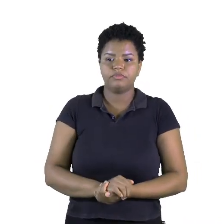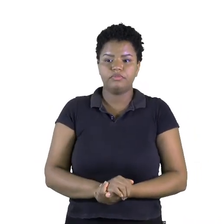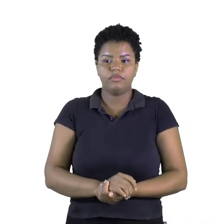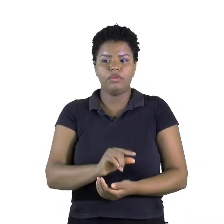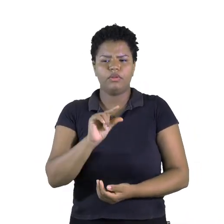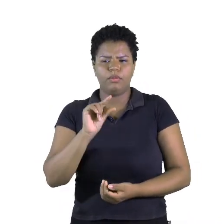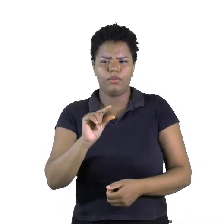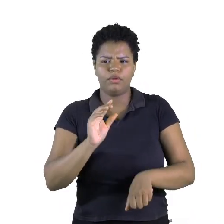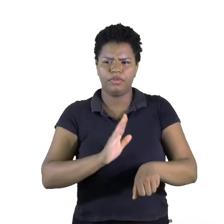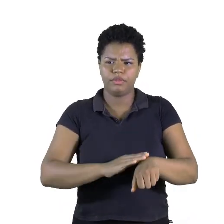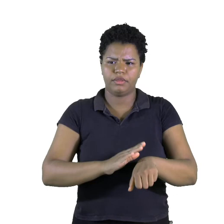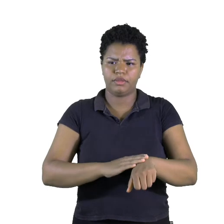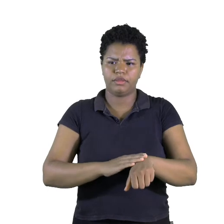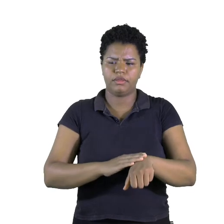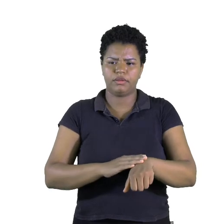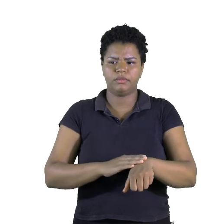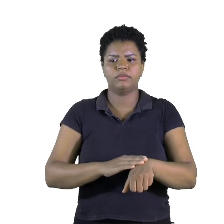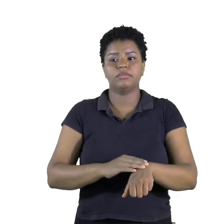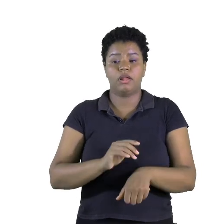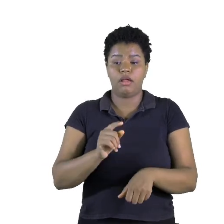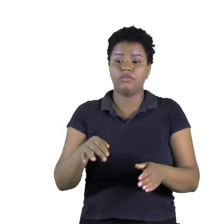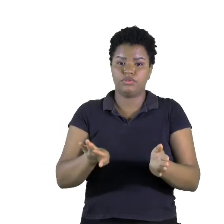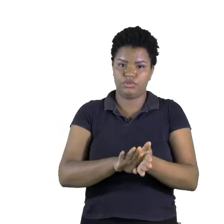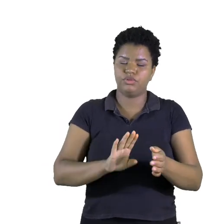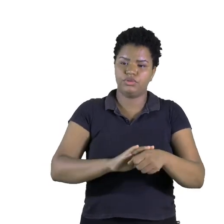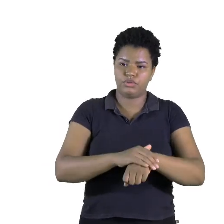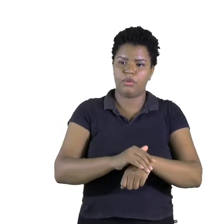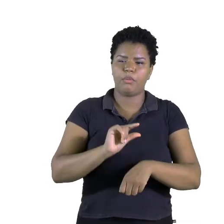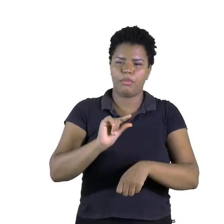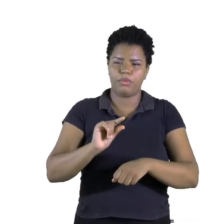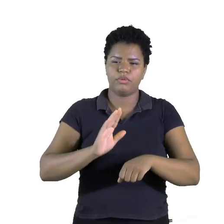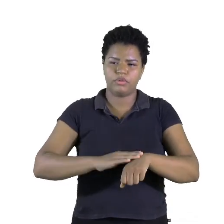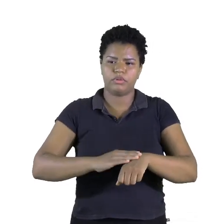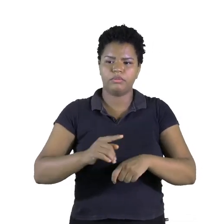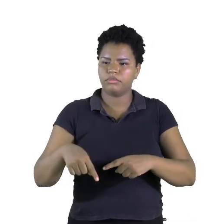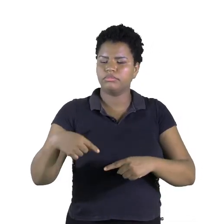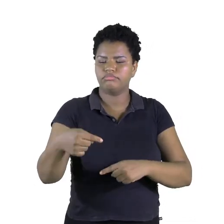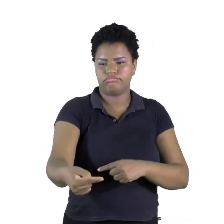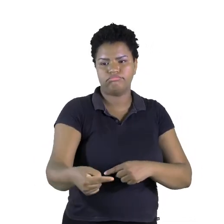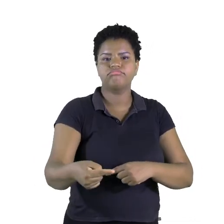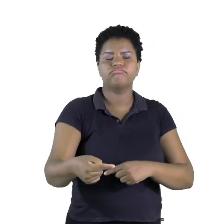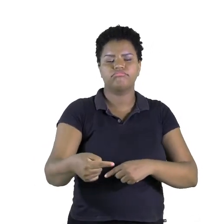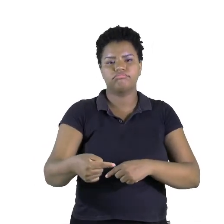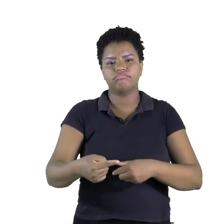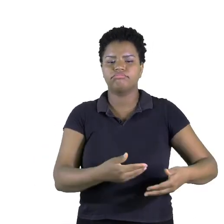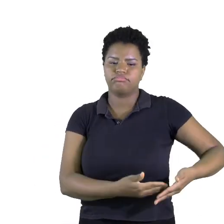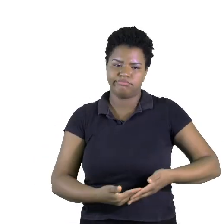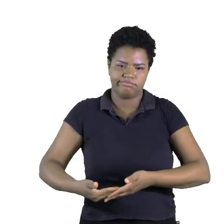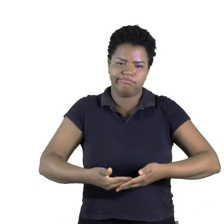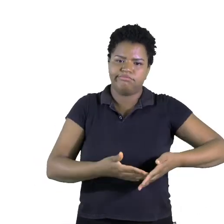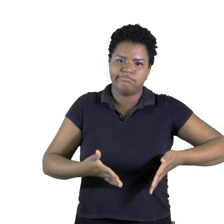tempo, quando chegou a noite, o tempo que estava esperando. Pouco tempo depois, a criança nasceu.